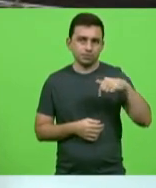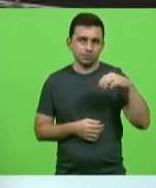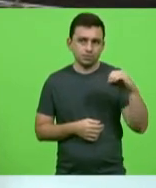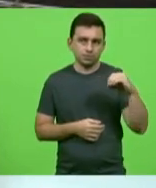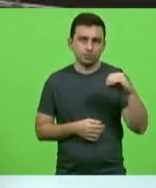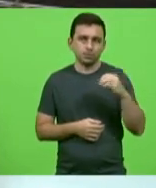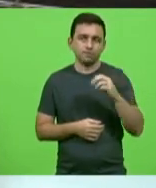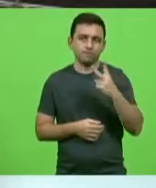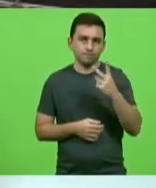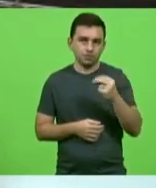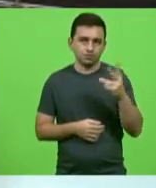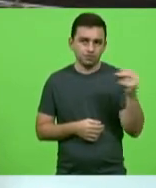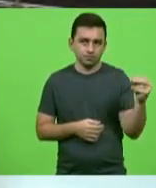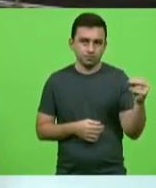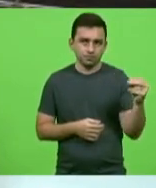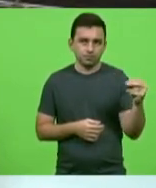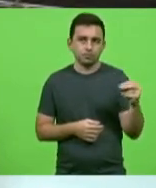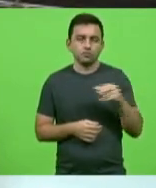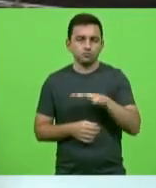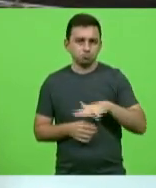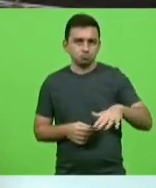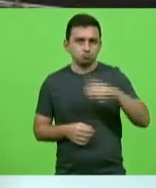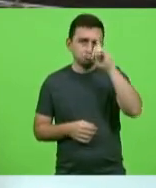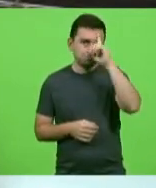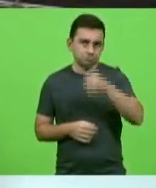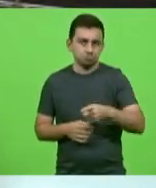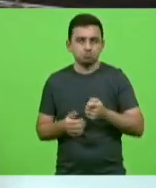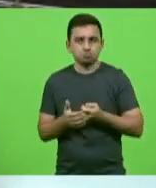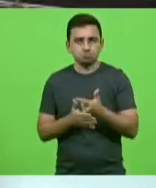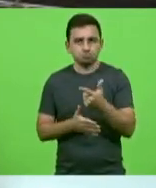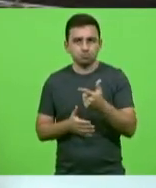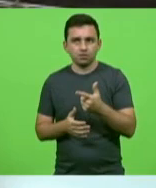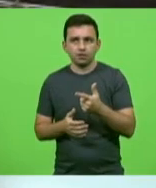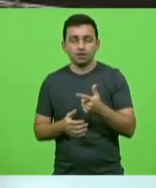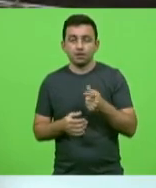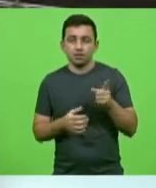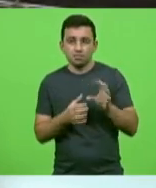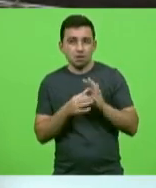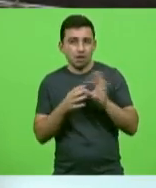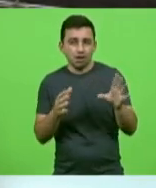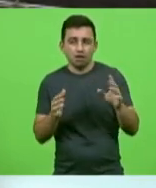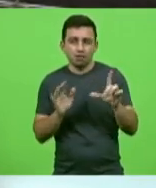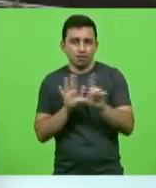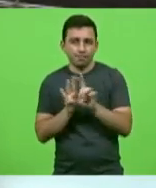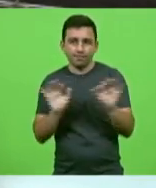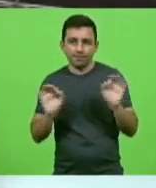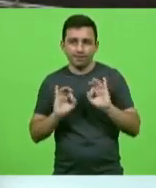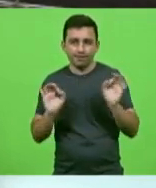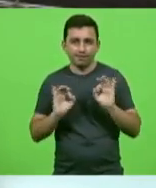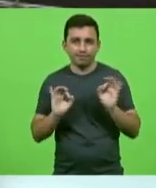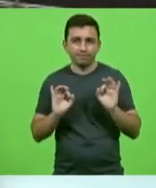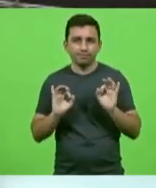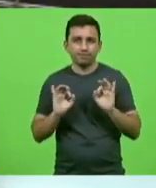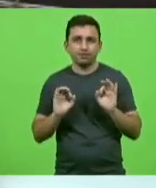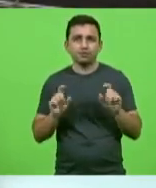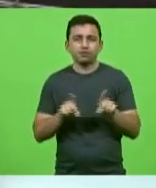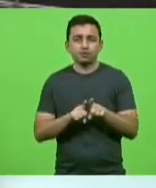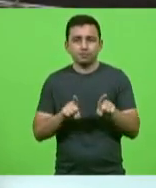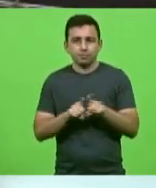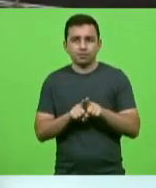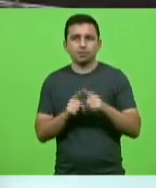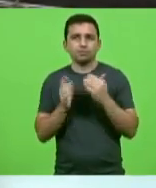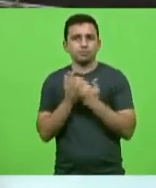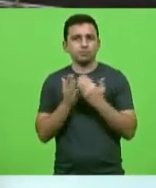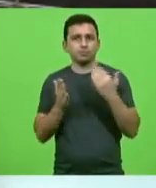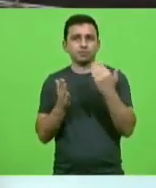37070/2020 consubstanciada na ordenação de despesa Não autorizada por lei e sem observância aos imperativos